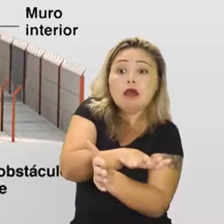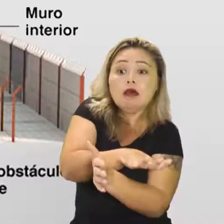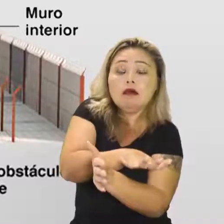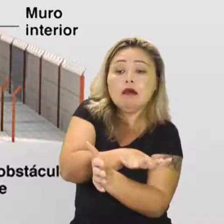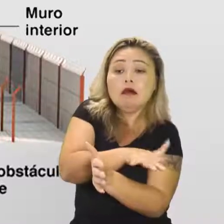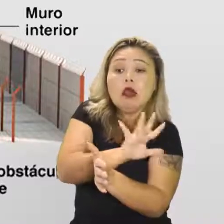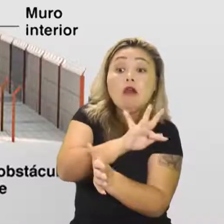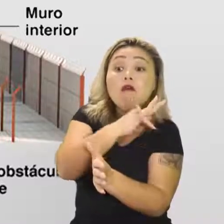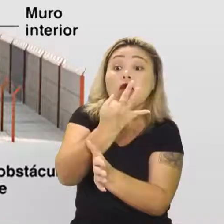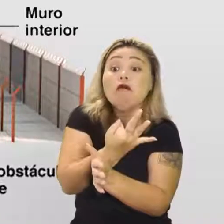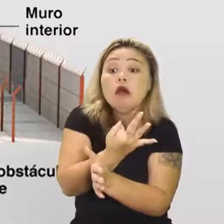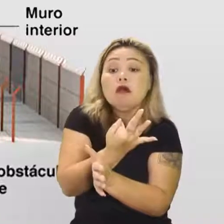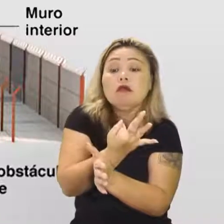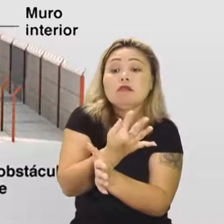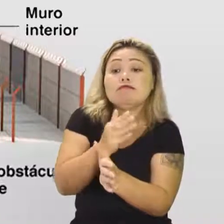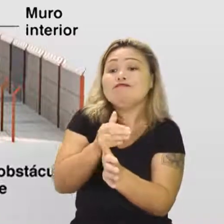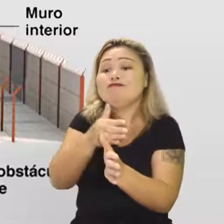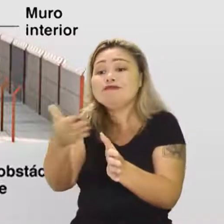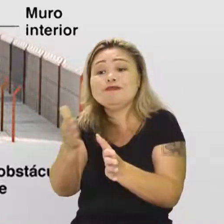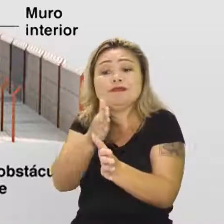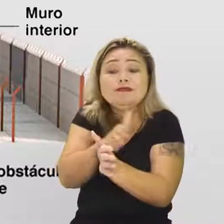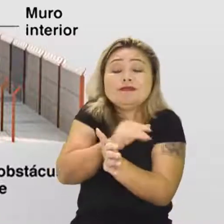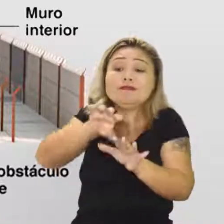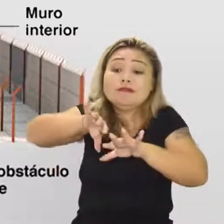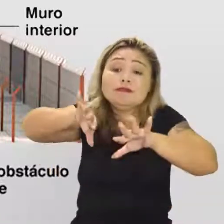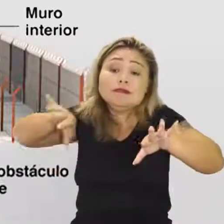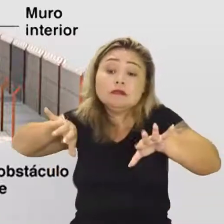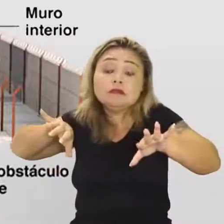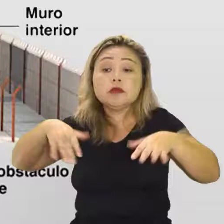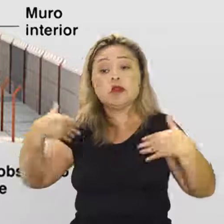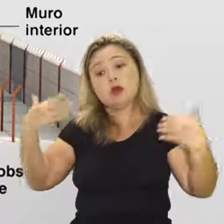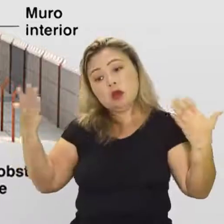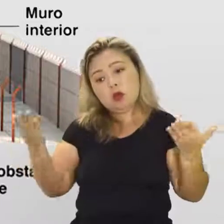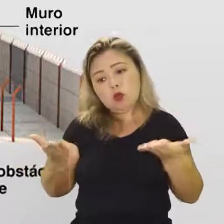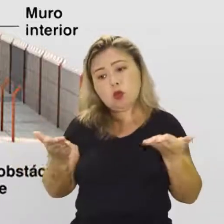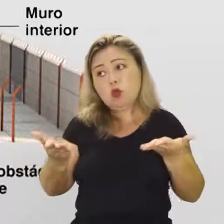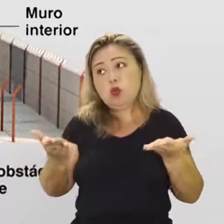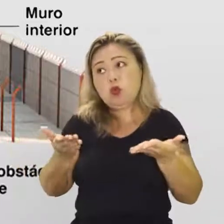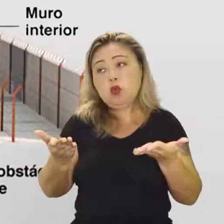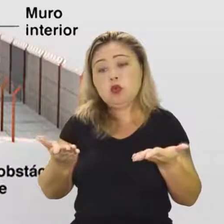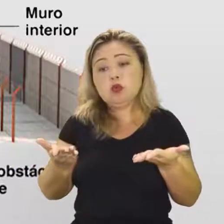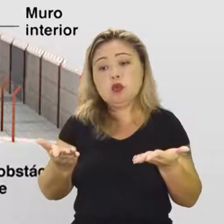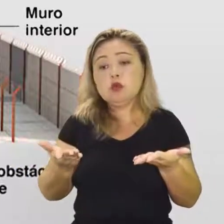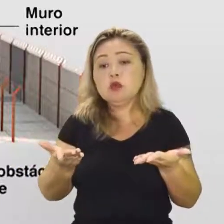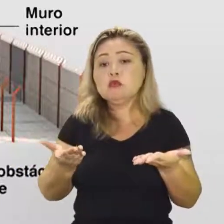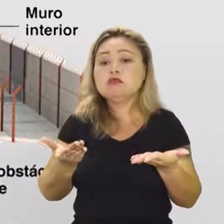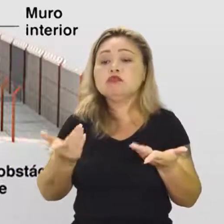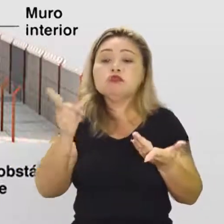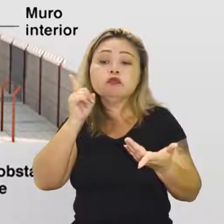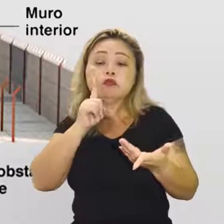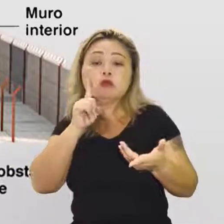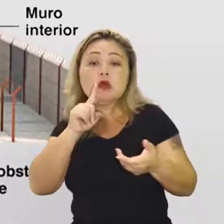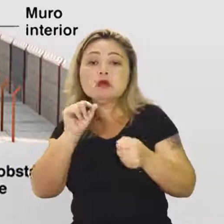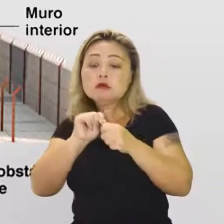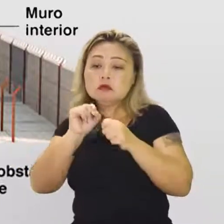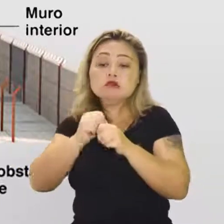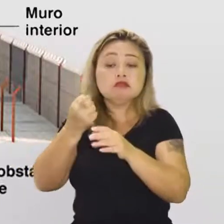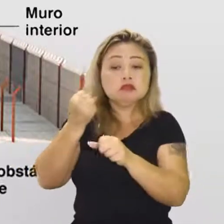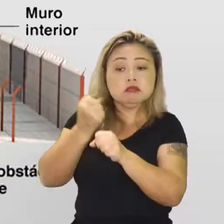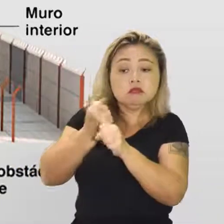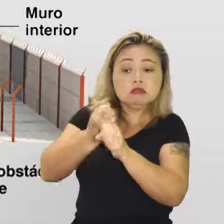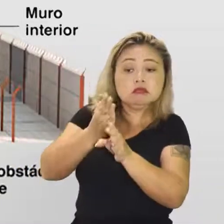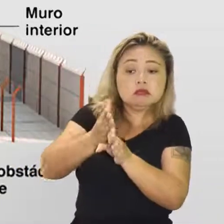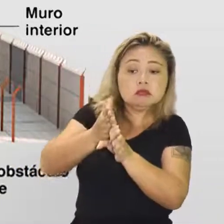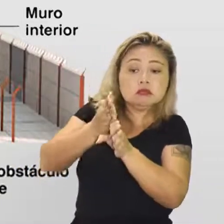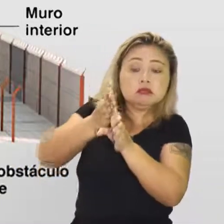essas famílias inteiras foram separadas. E hoje nós estamos vendo os norte-americanos construindo